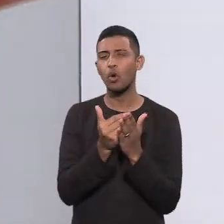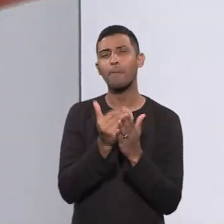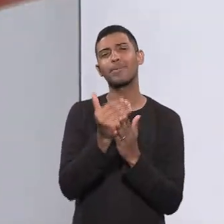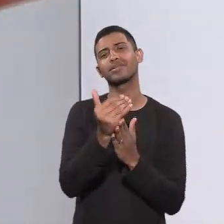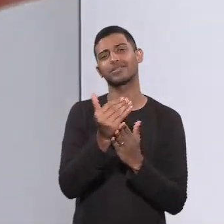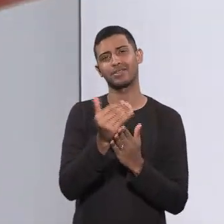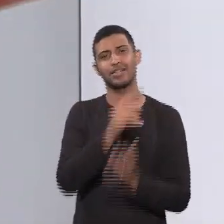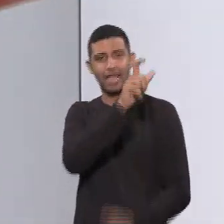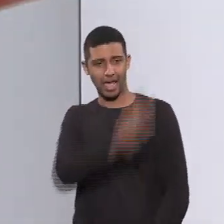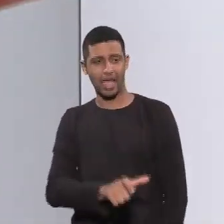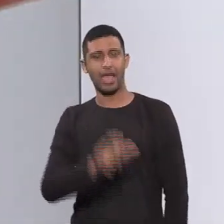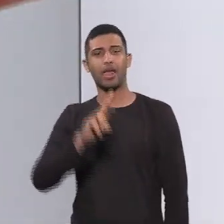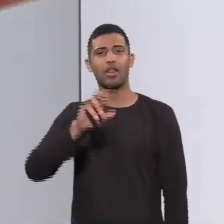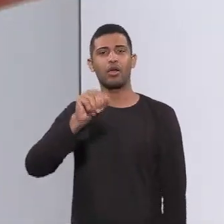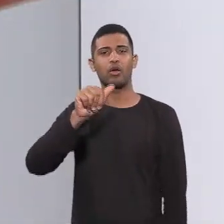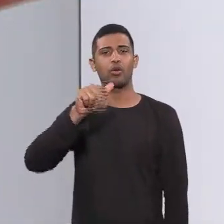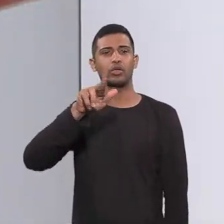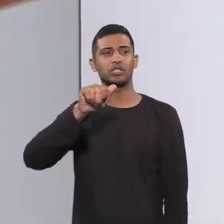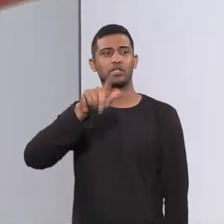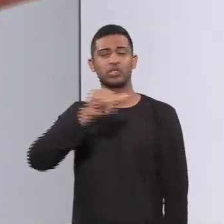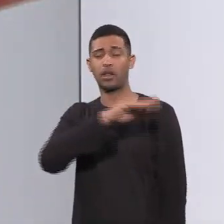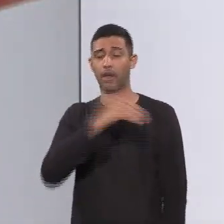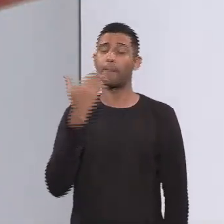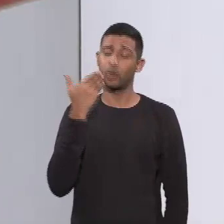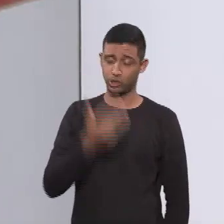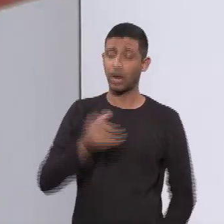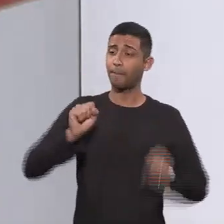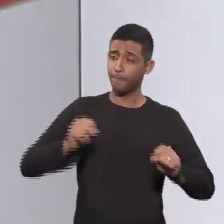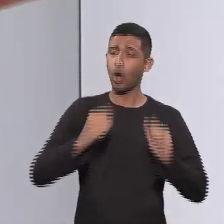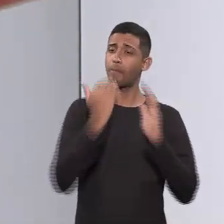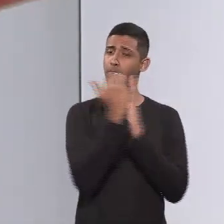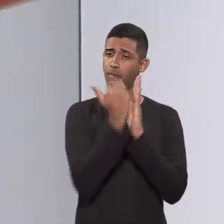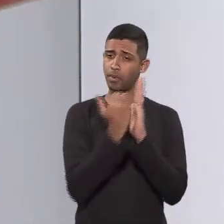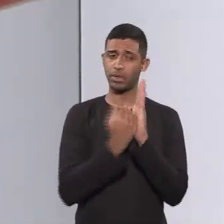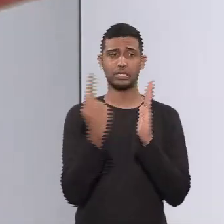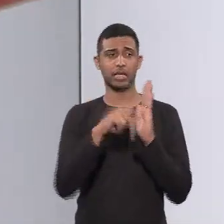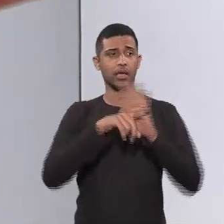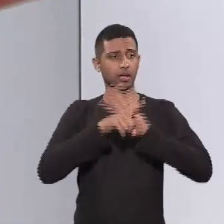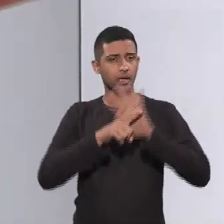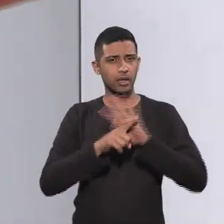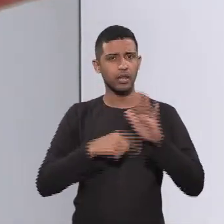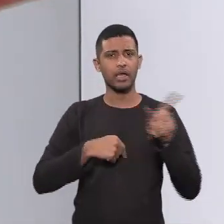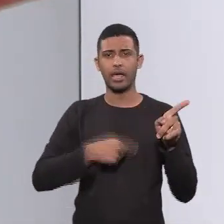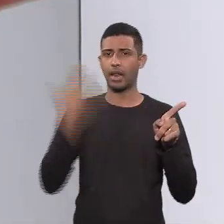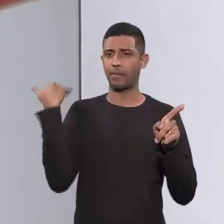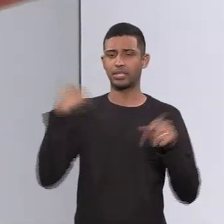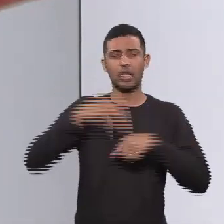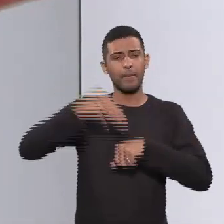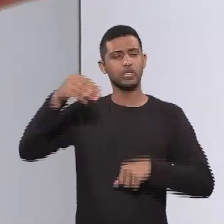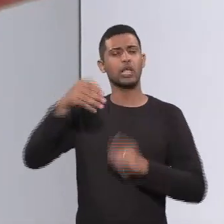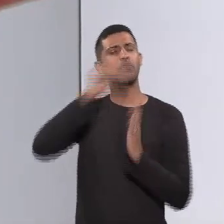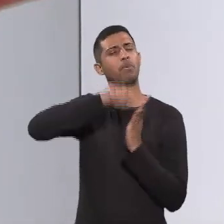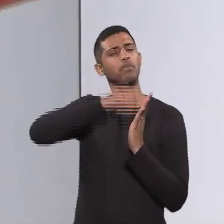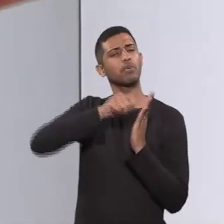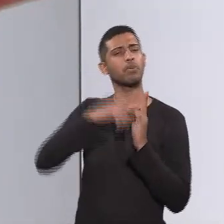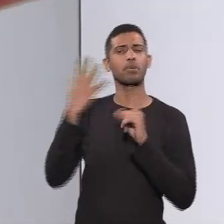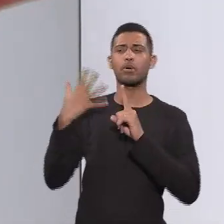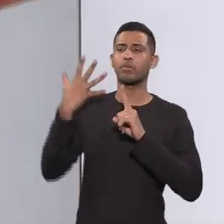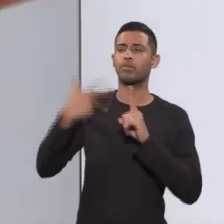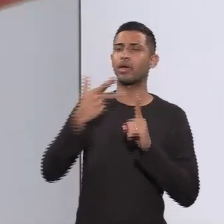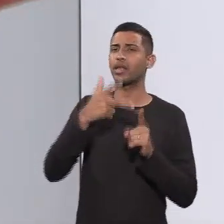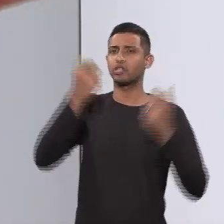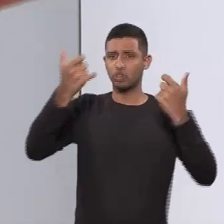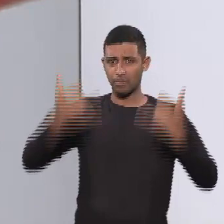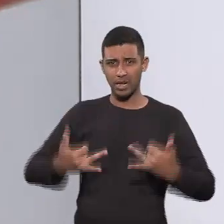a professora Rosângela pode nos trazer alguns indicadores, porque a pesquisa dela aponta, ela fez uma dissertação de mestrado, e a pesquisa aponta